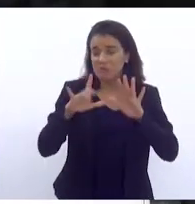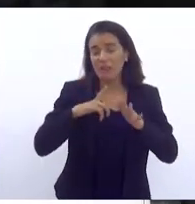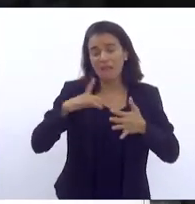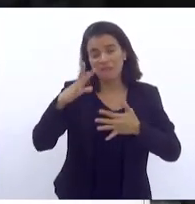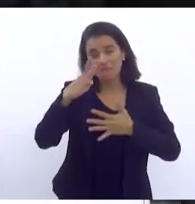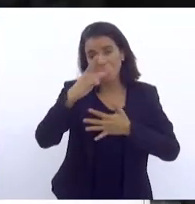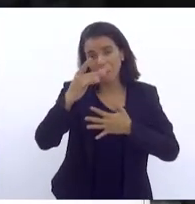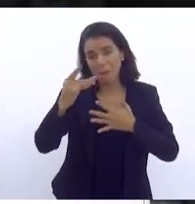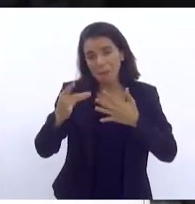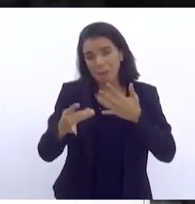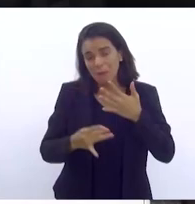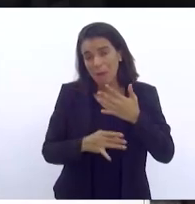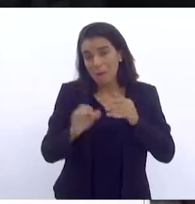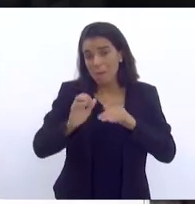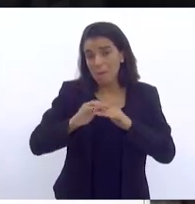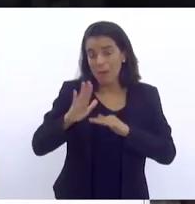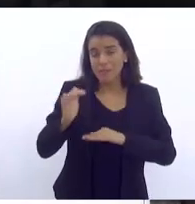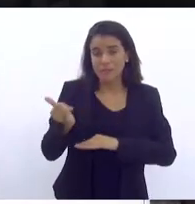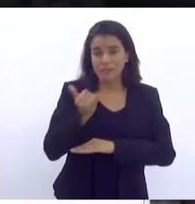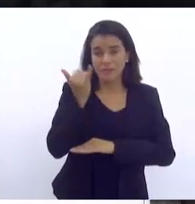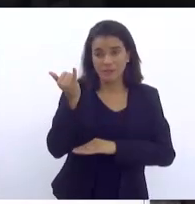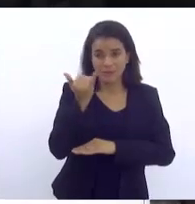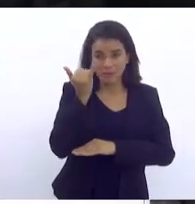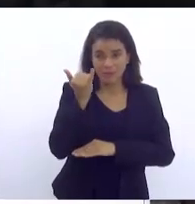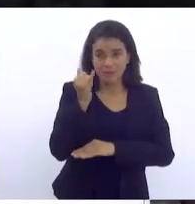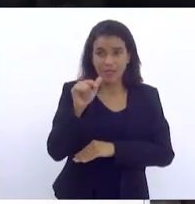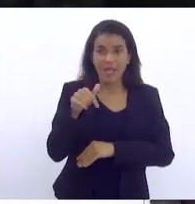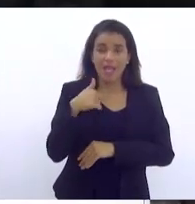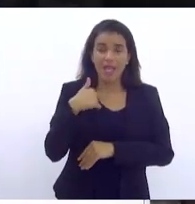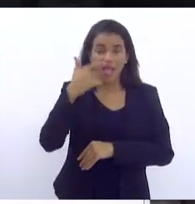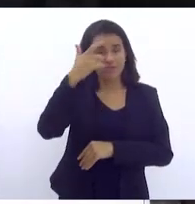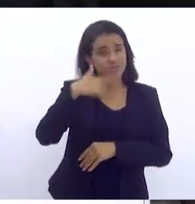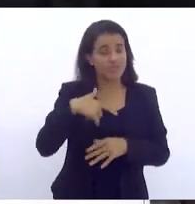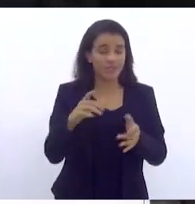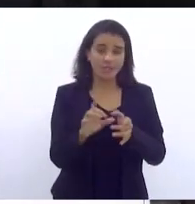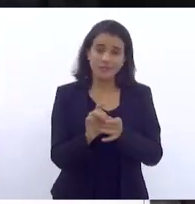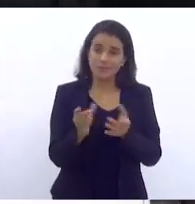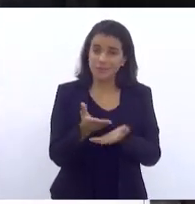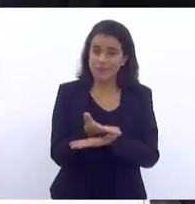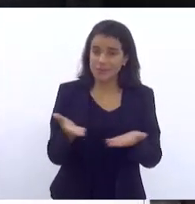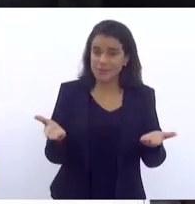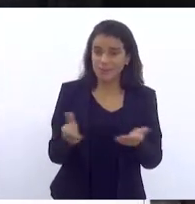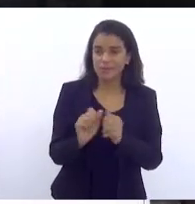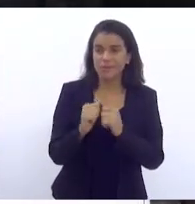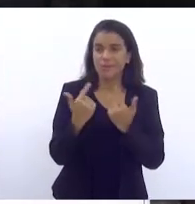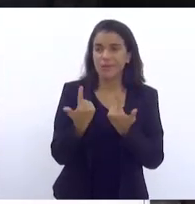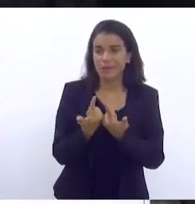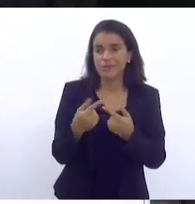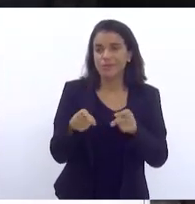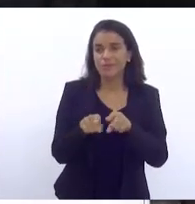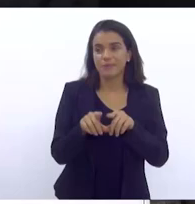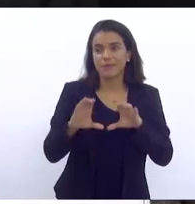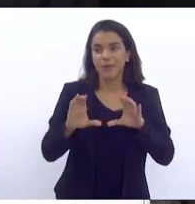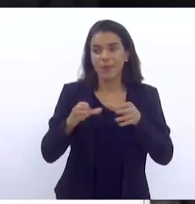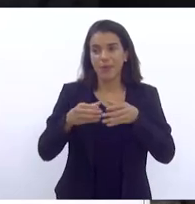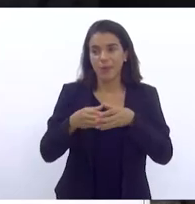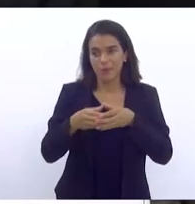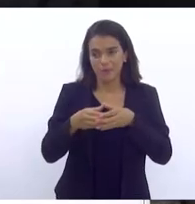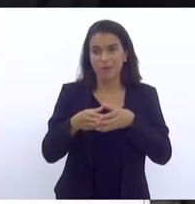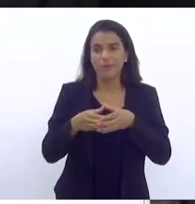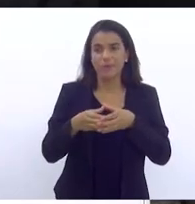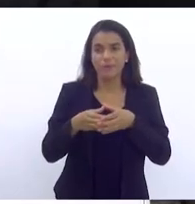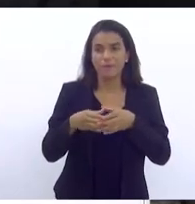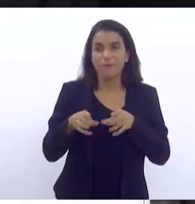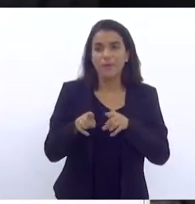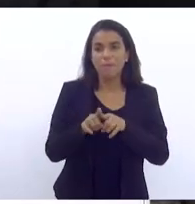coisa para colocar mas acho que o mais importante de tudo é a gente se colocar à disposição eh dessa casa dessa comissão e de quem